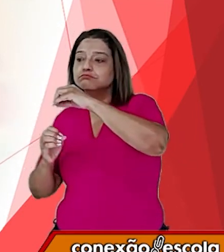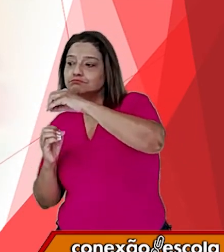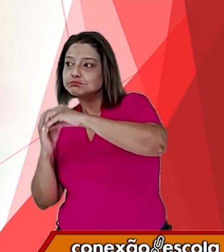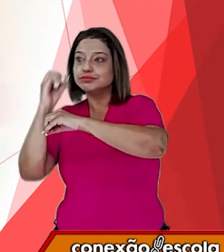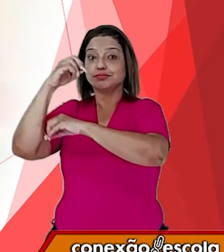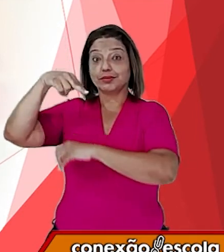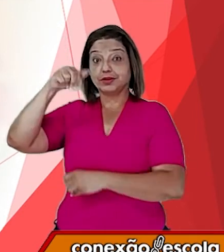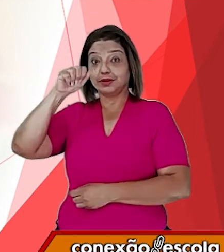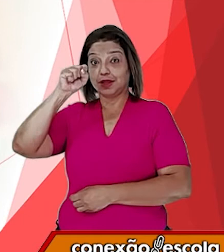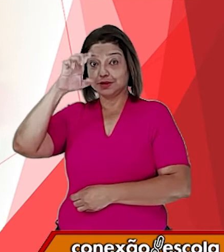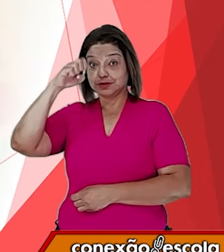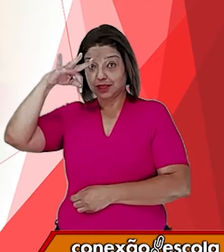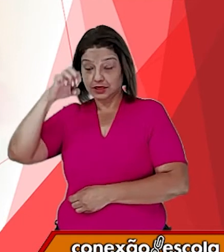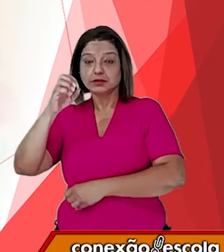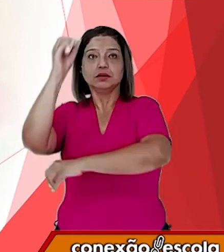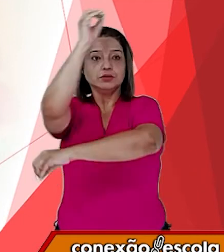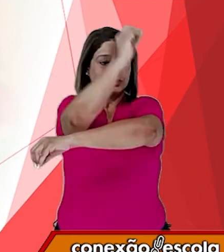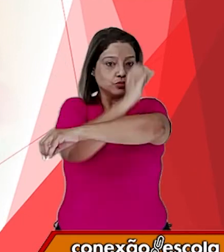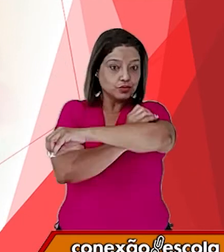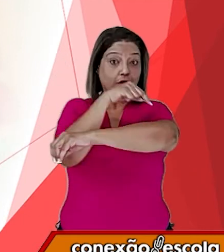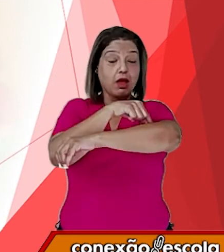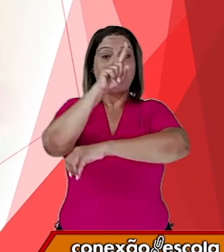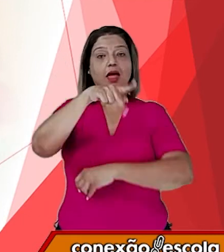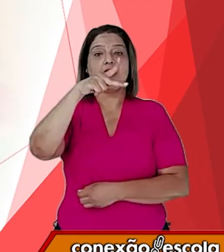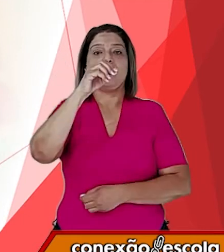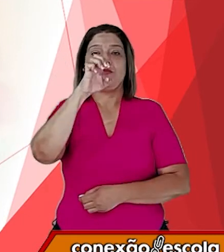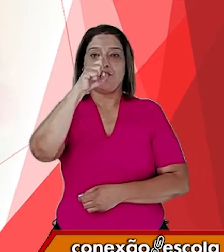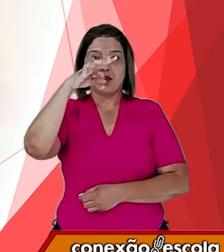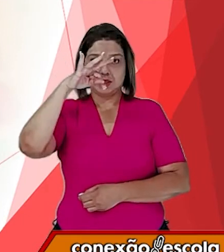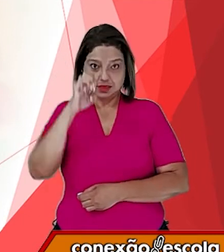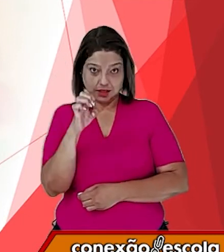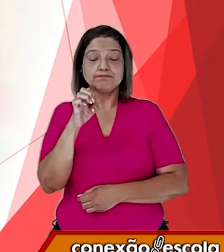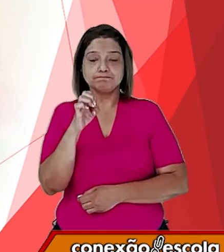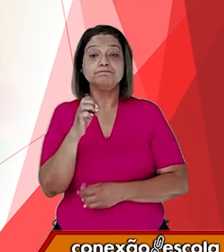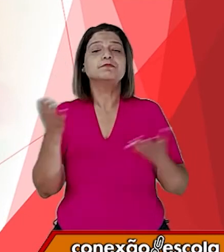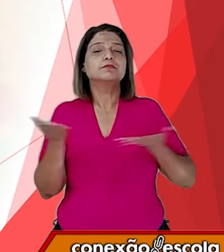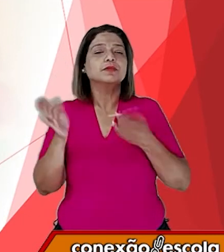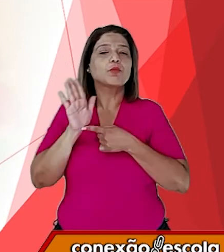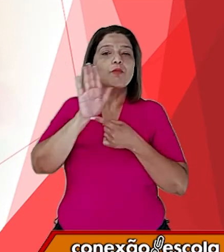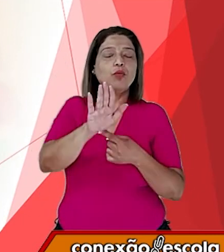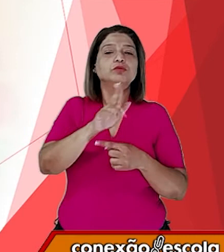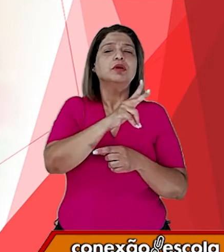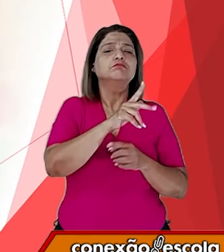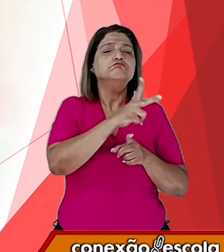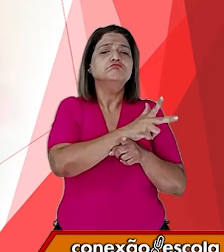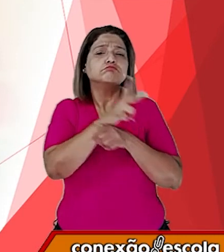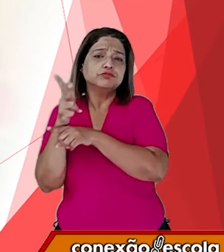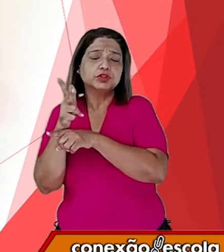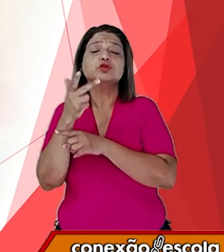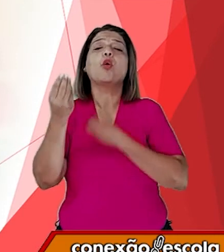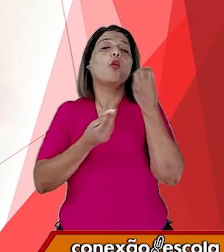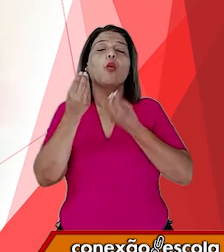oeste e ser chamado de Sol poente. Quero mostrar para vocês um vídeo que ressalta